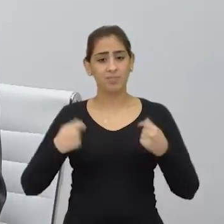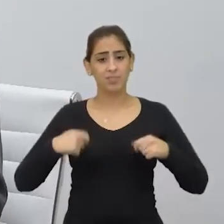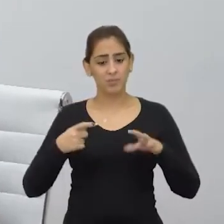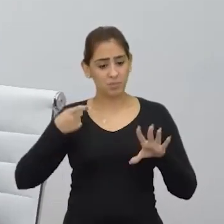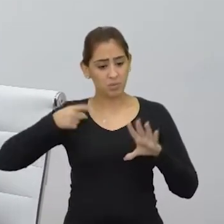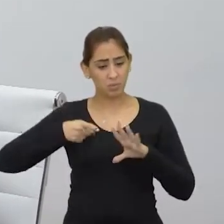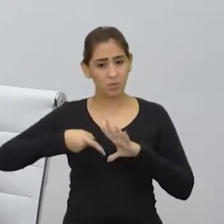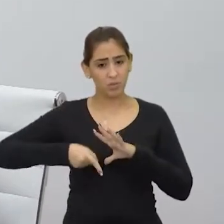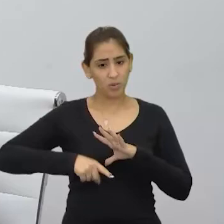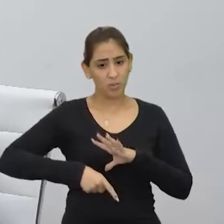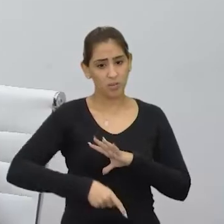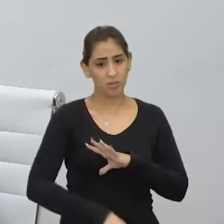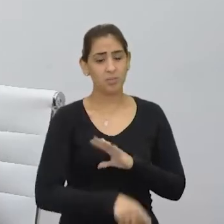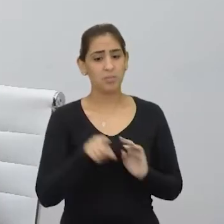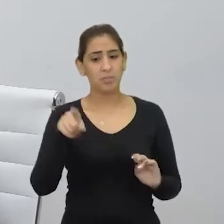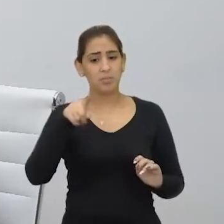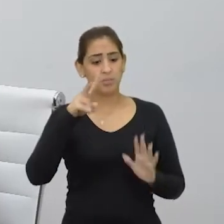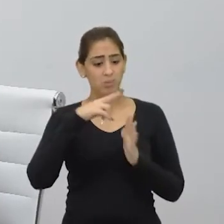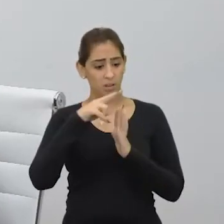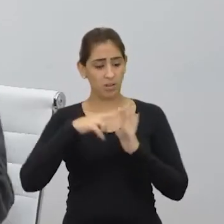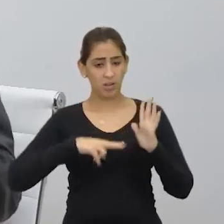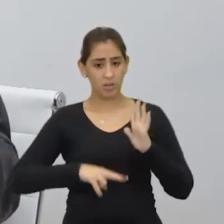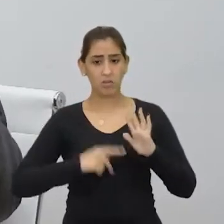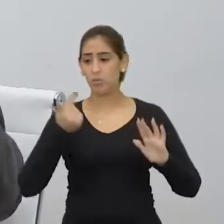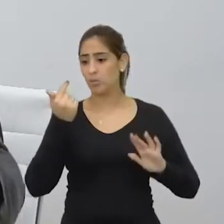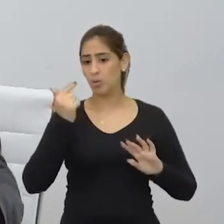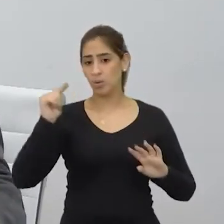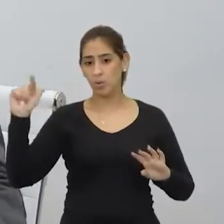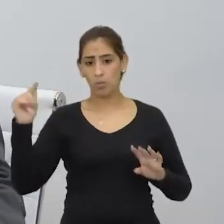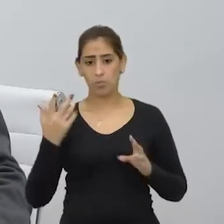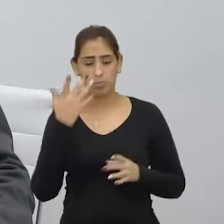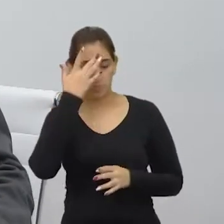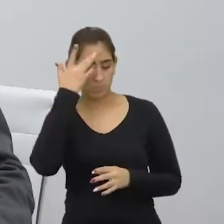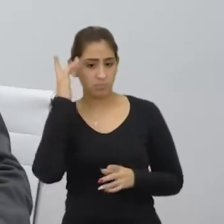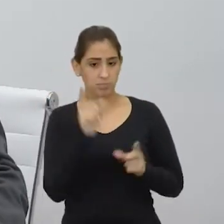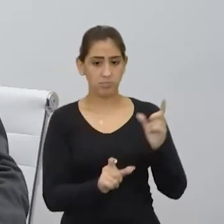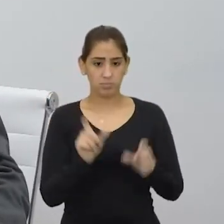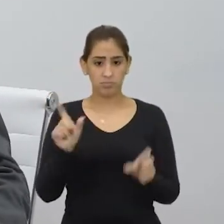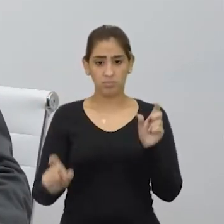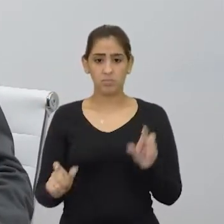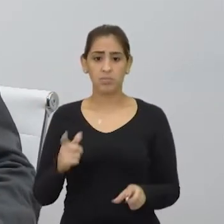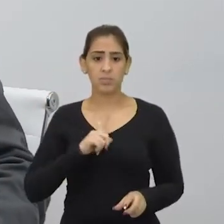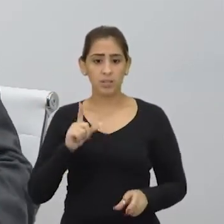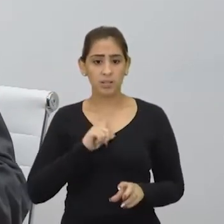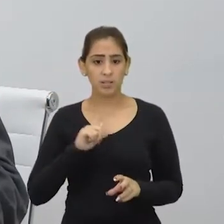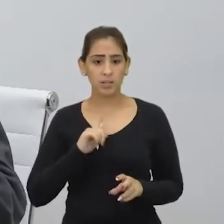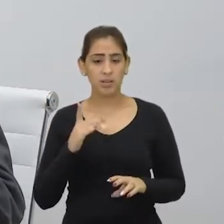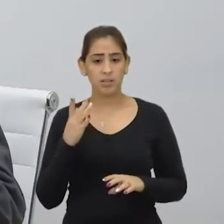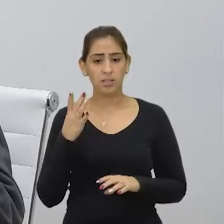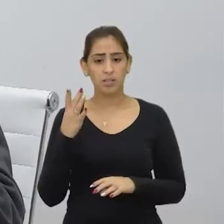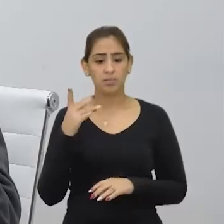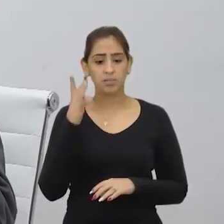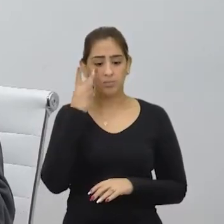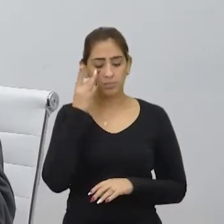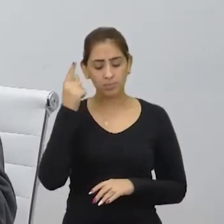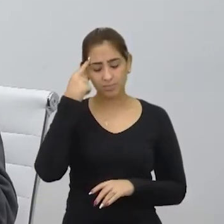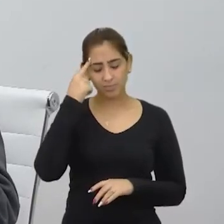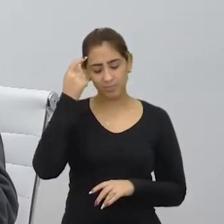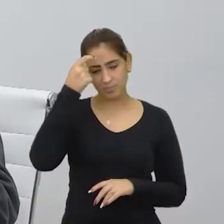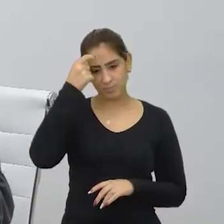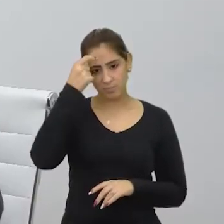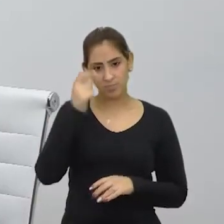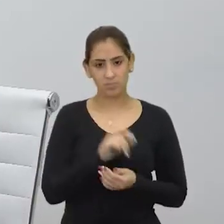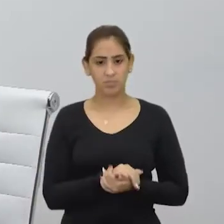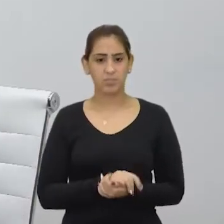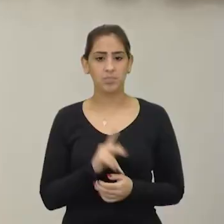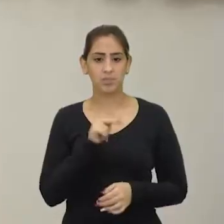aprofundar para que o leitor, ou o ouvinte, ou o espectador tenha noção de que está sendo muito bem informado sobre certo assunto. A professora